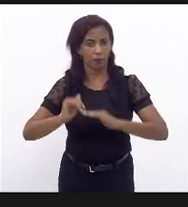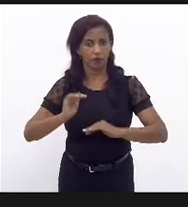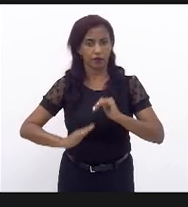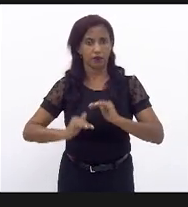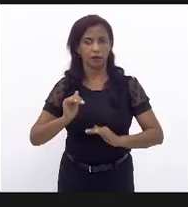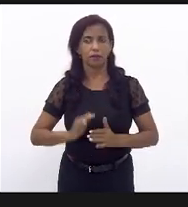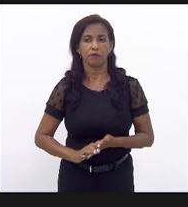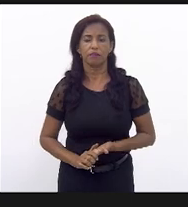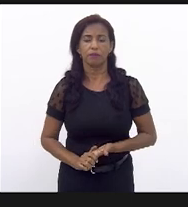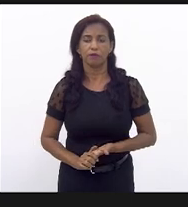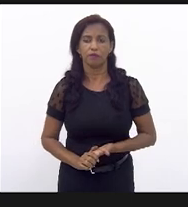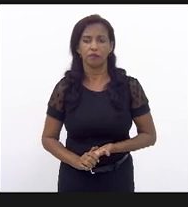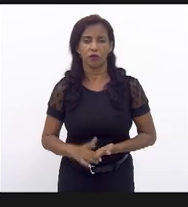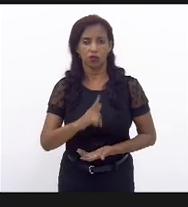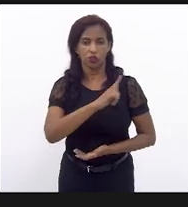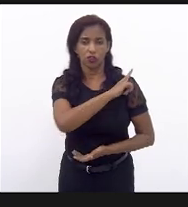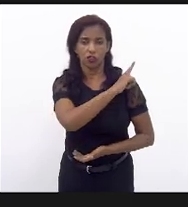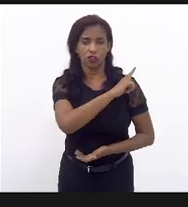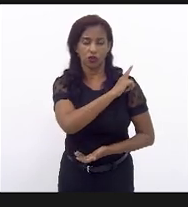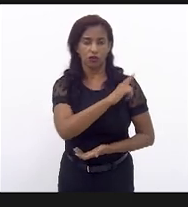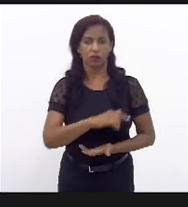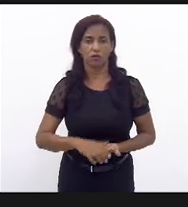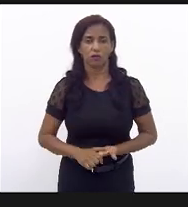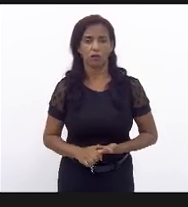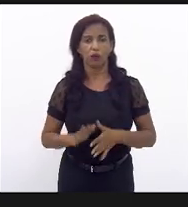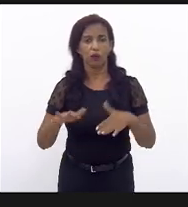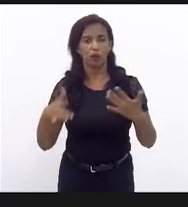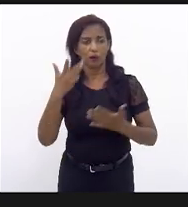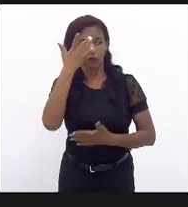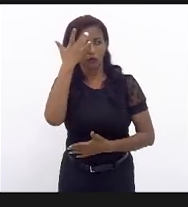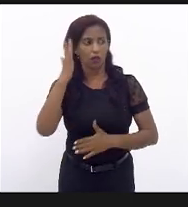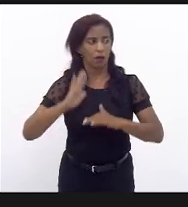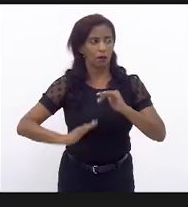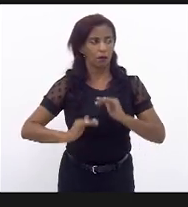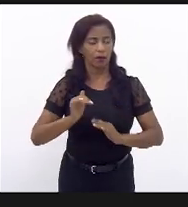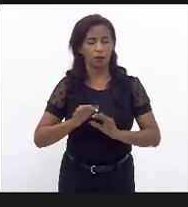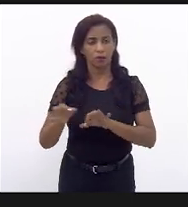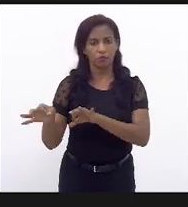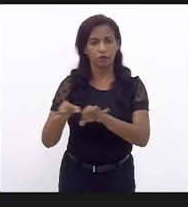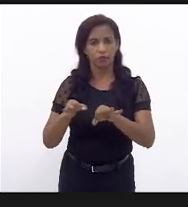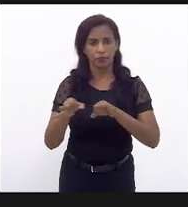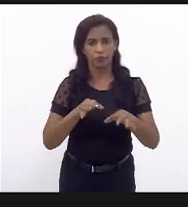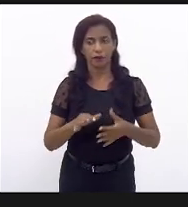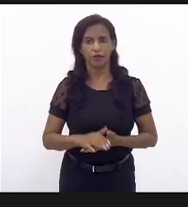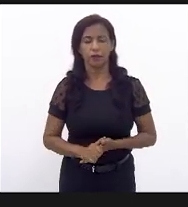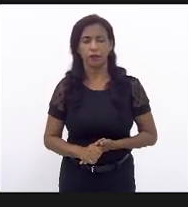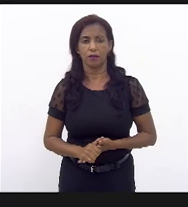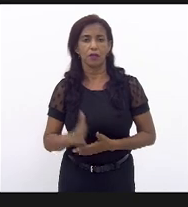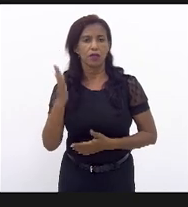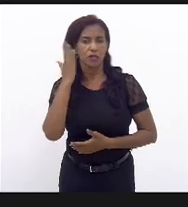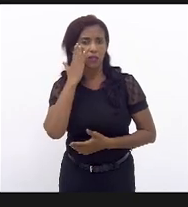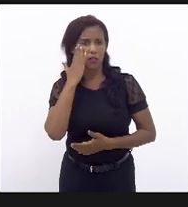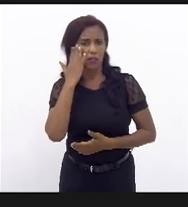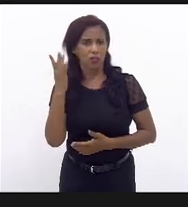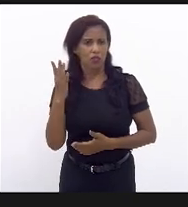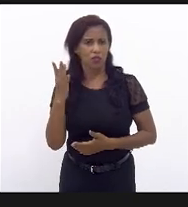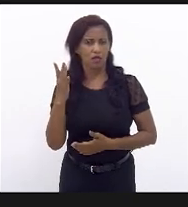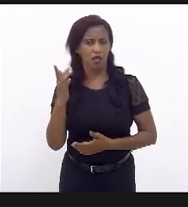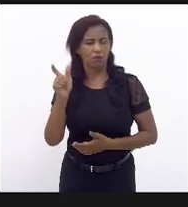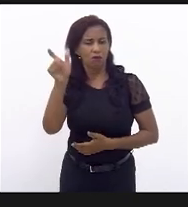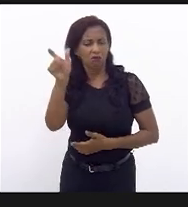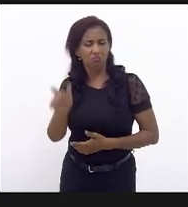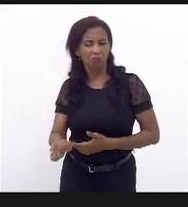capacidade de gestão, quando a pessoa tem capacidade de planejamento e sabe lidar com